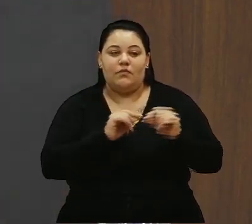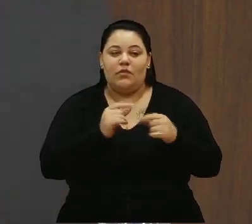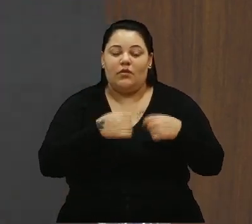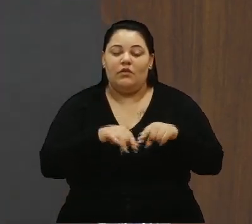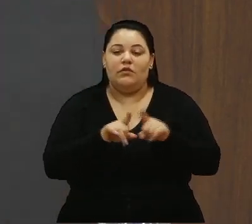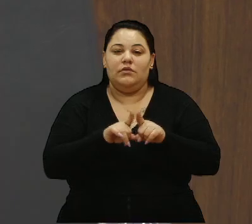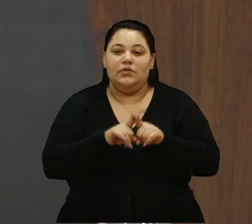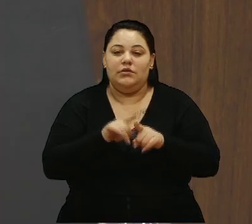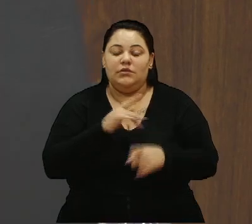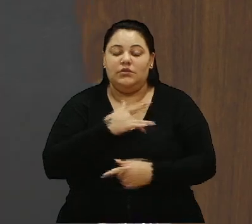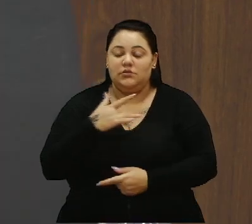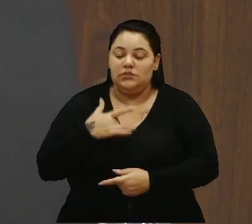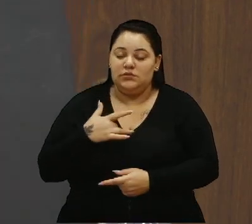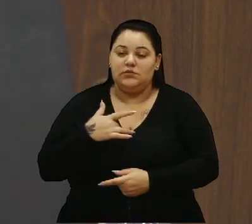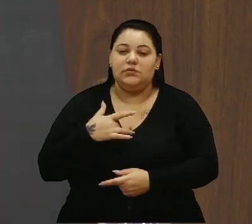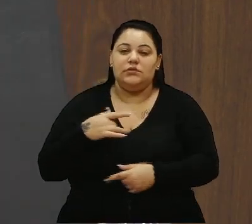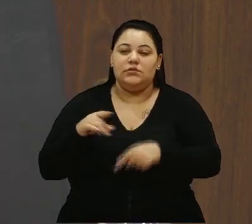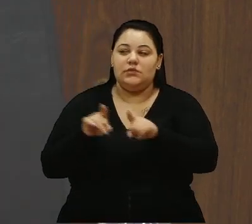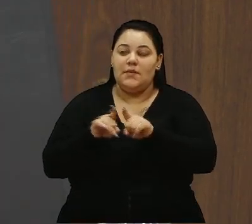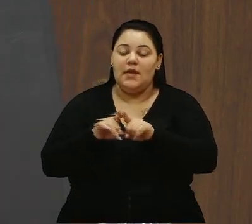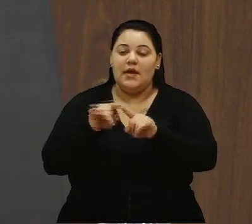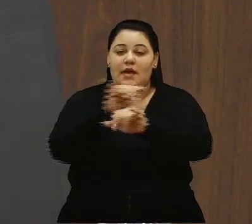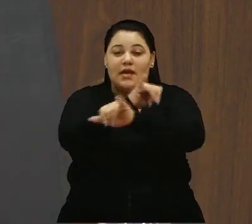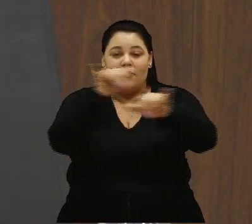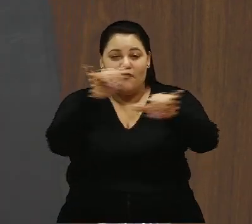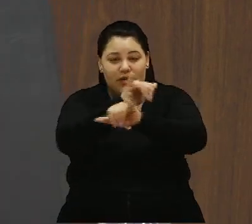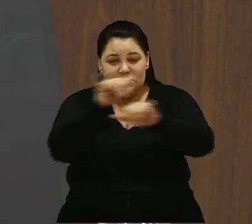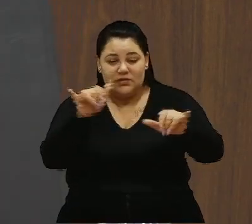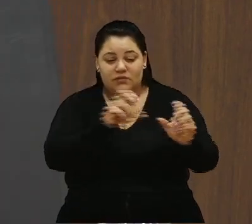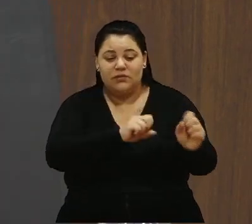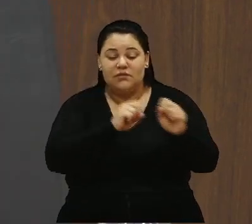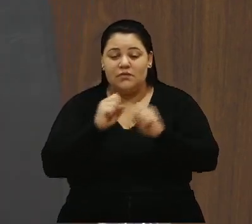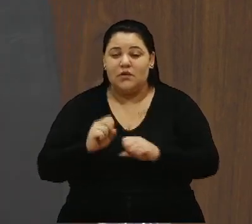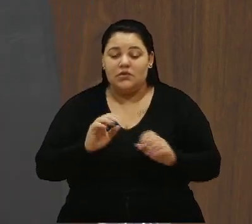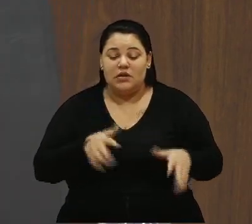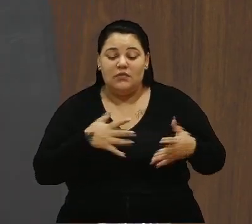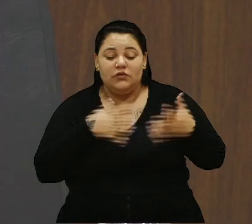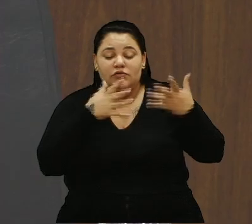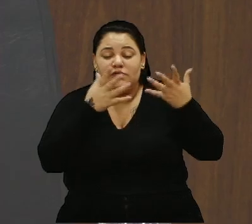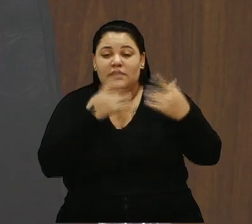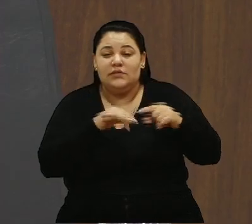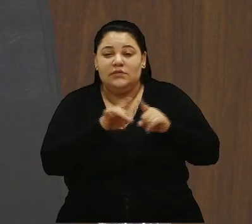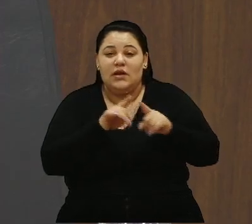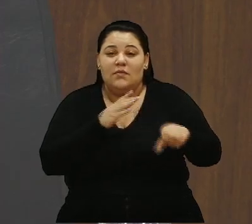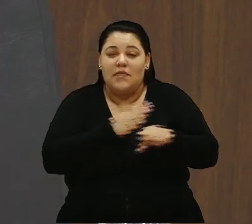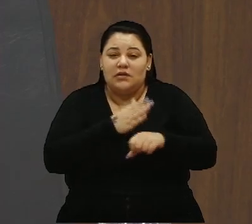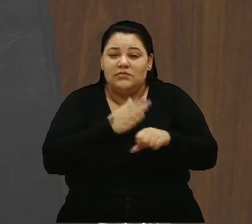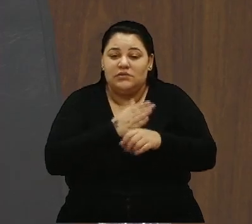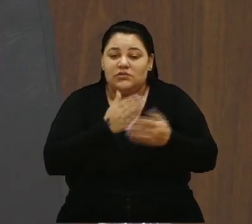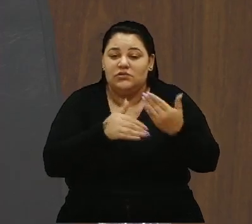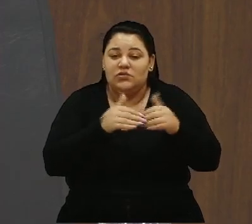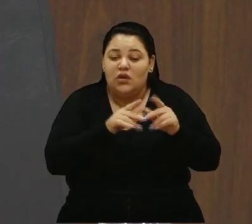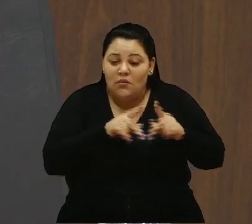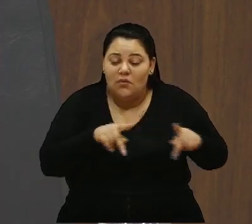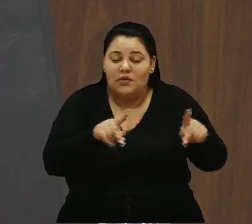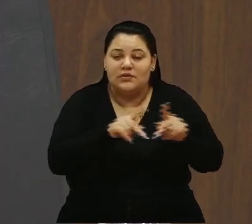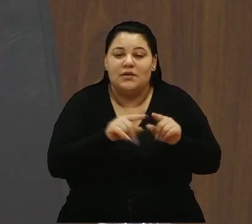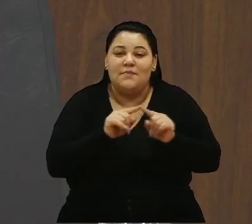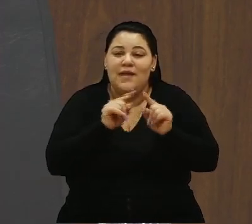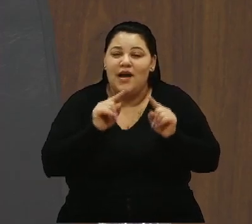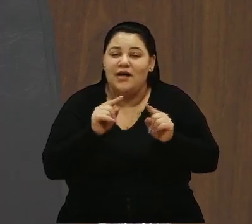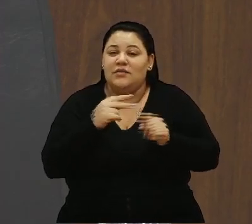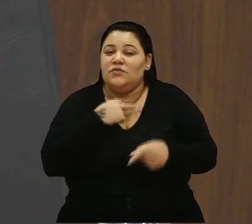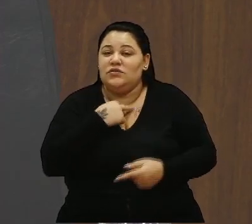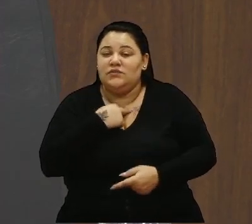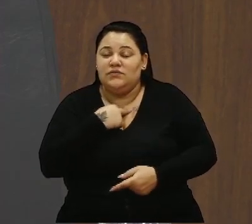multirão da saúde, pensar em campanhas que possam incentivar a participação da população, mas o que não dá é